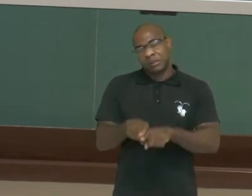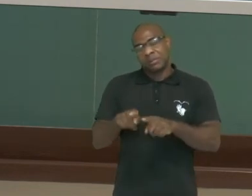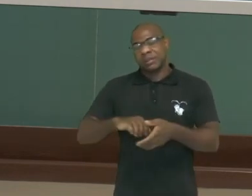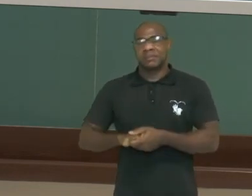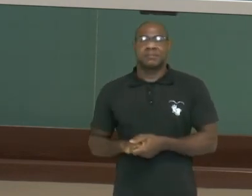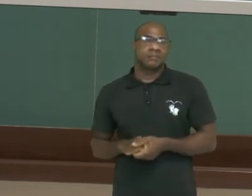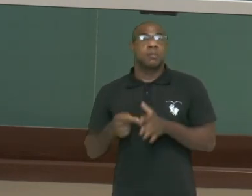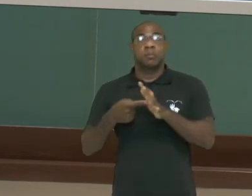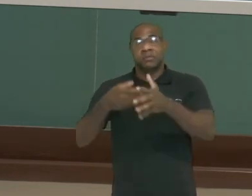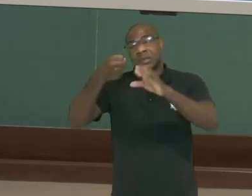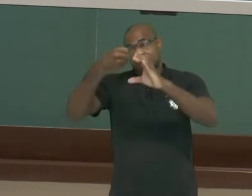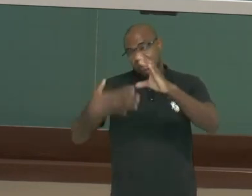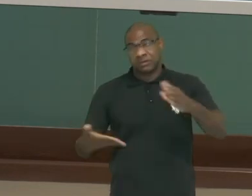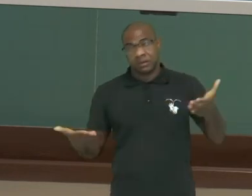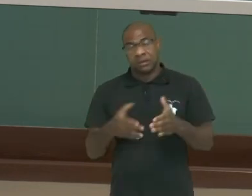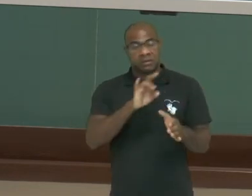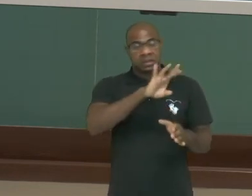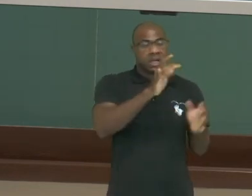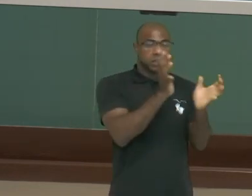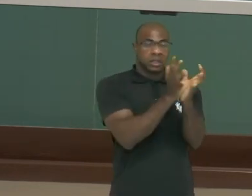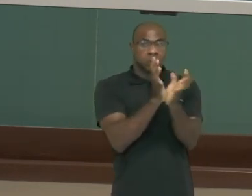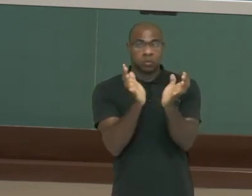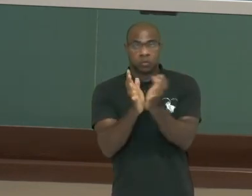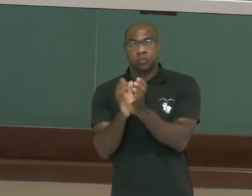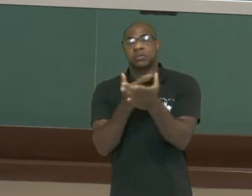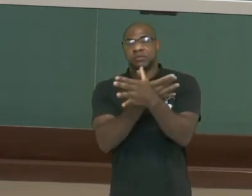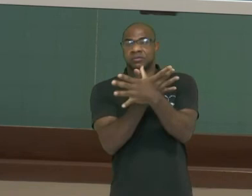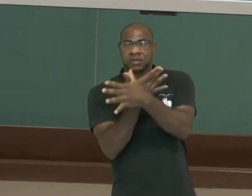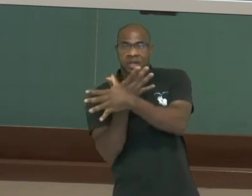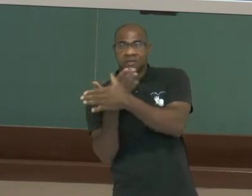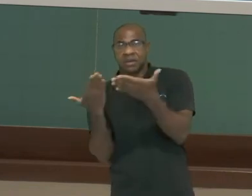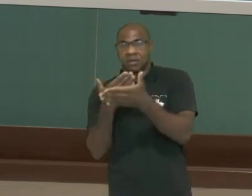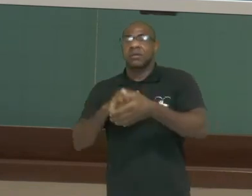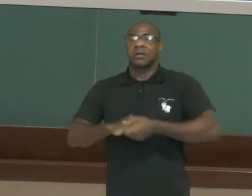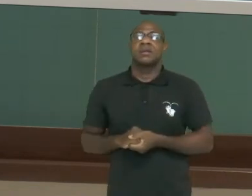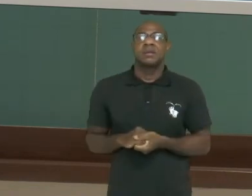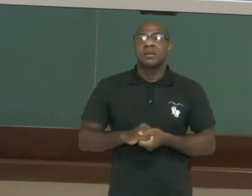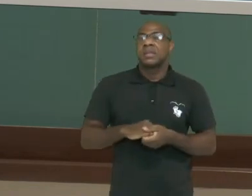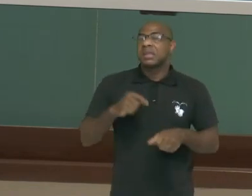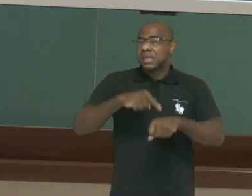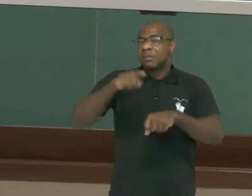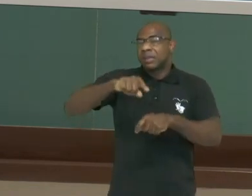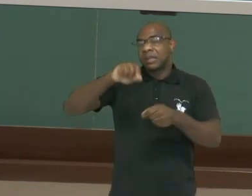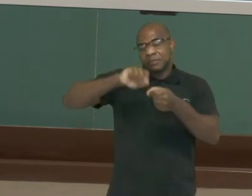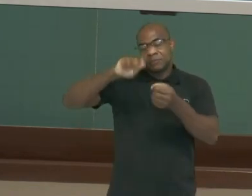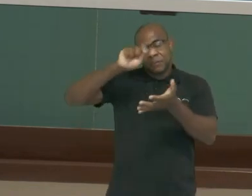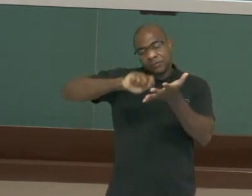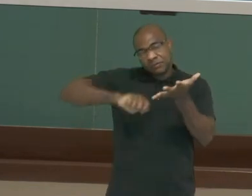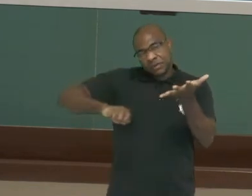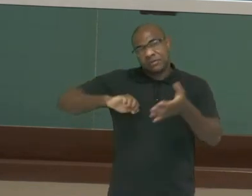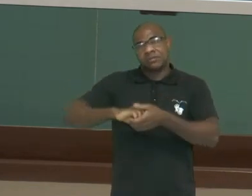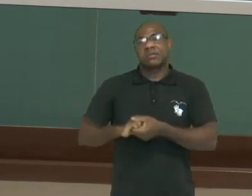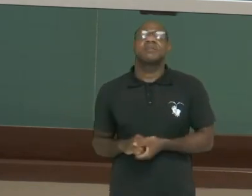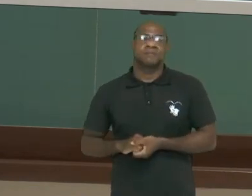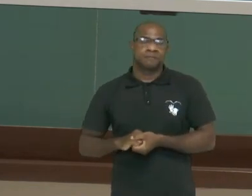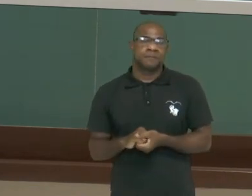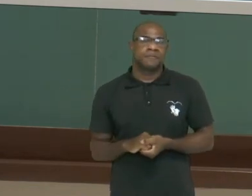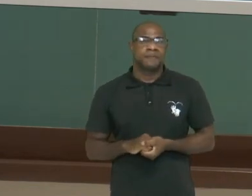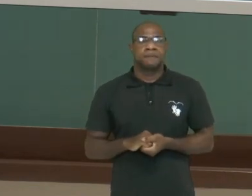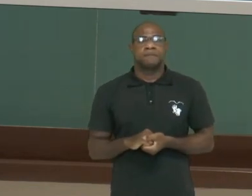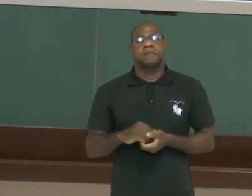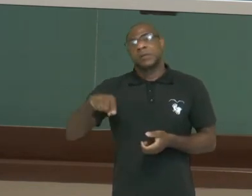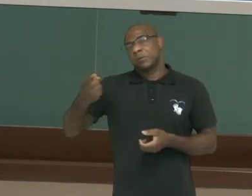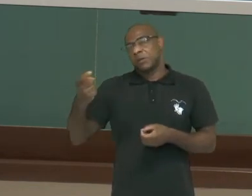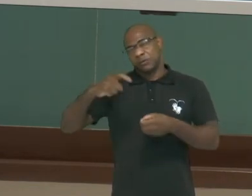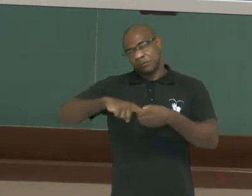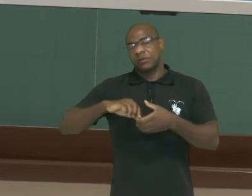ela vai ficar muito feliz. Eu vou dar um tempo, sim, para você anotar essa atividade e para você fazer menção a esses grupos de animais e a gente já volta,